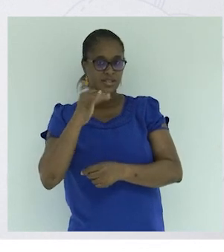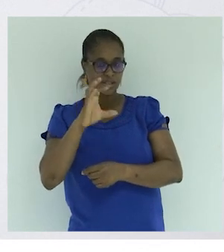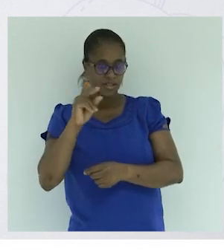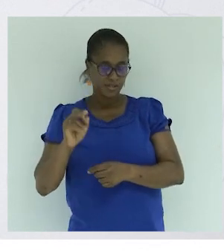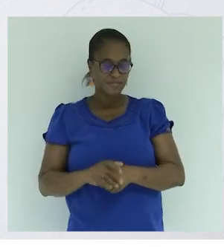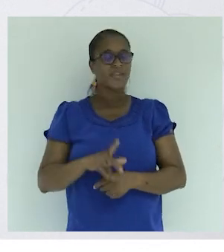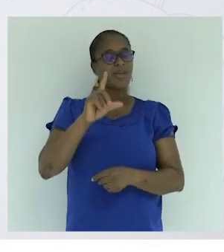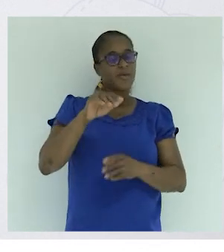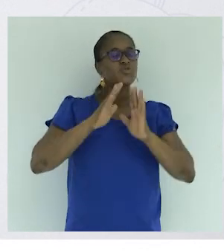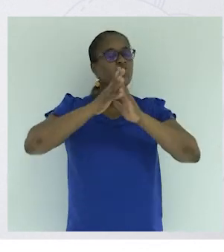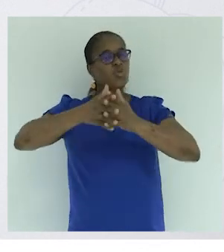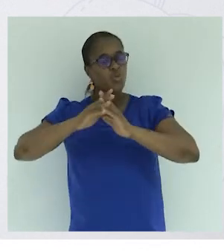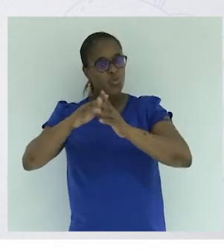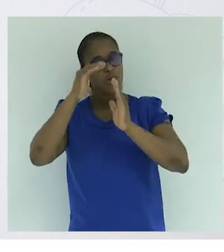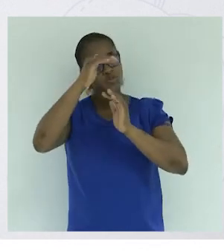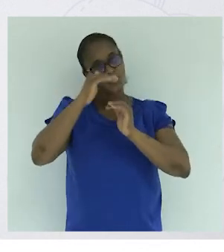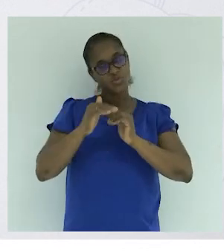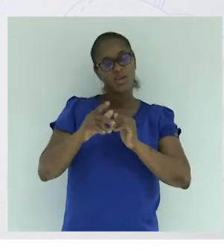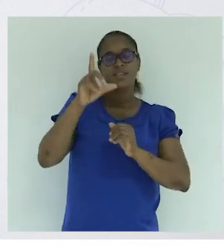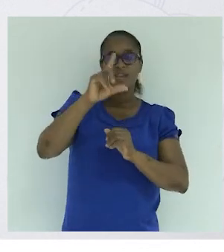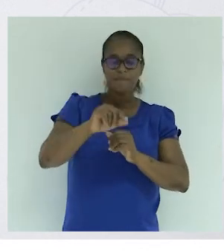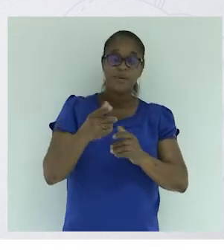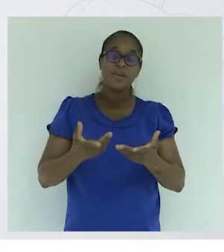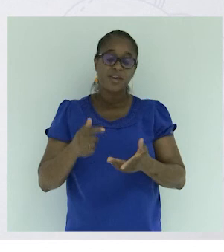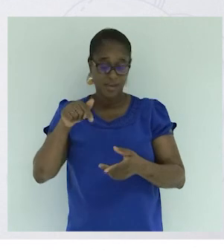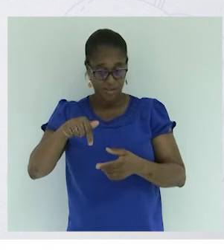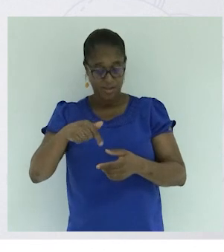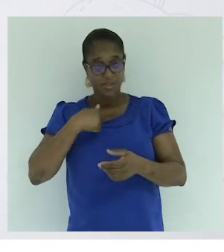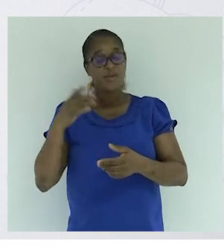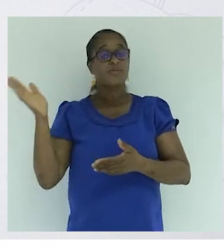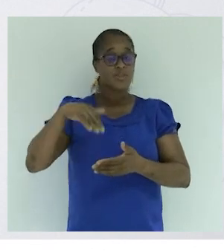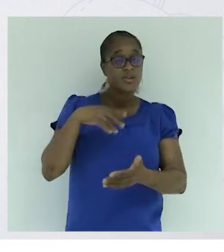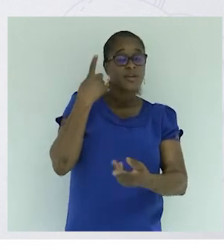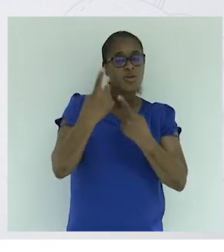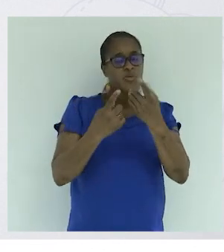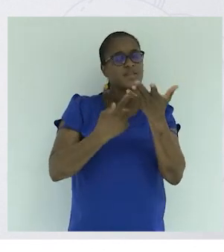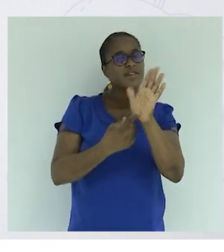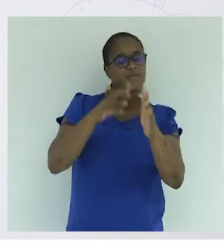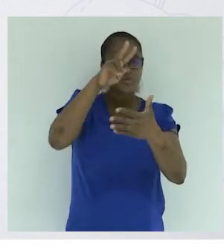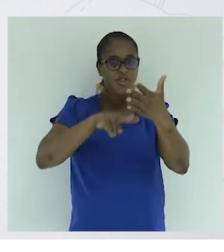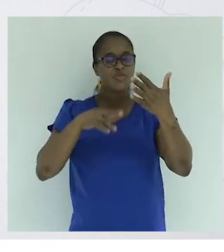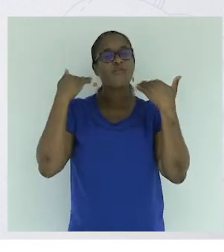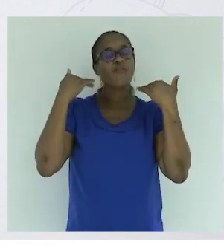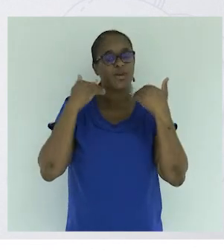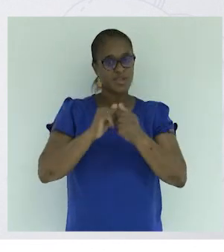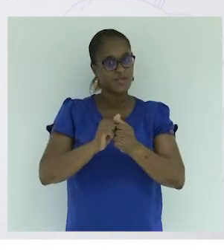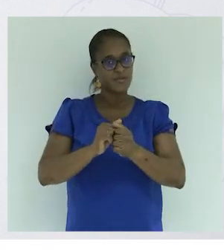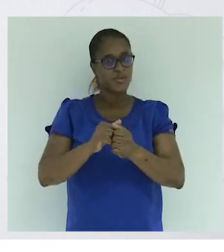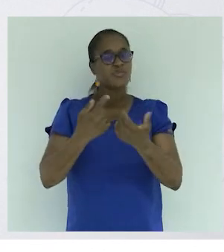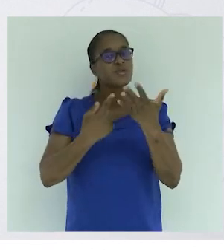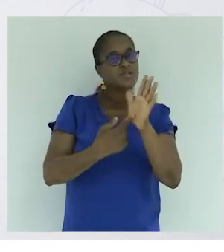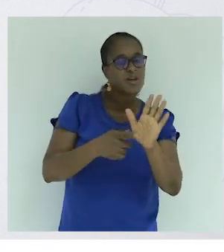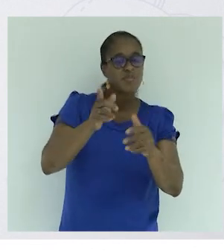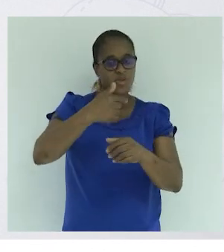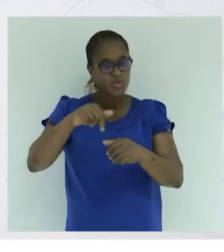vimos a estrutura e ainda aqui eu trouxe alguns exemplos do texto informativo. No exemplo